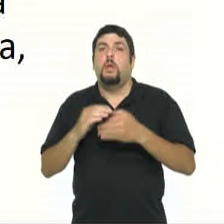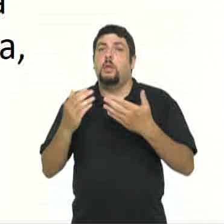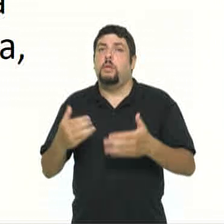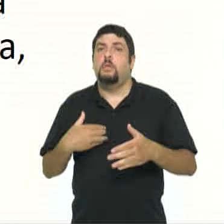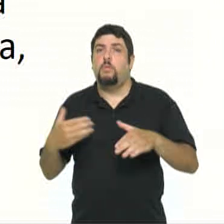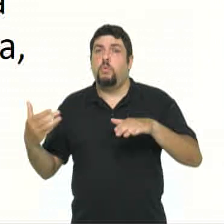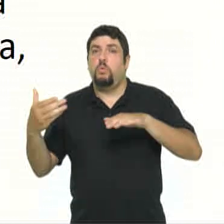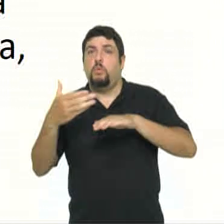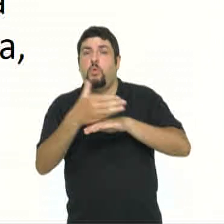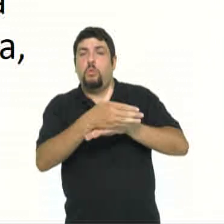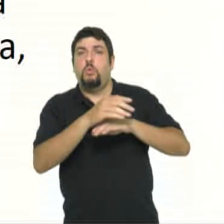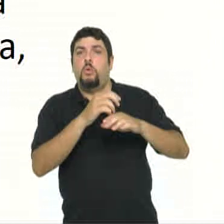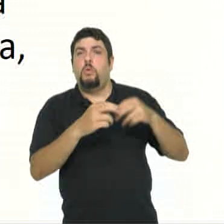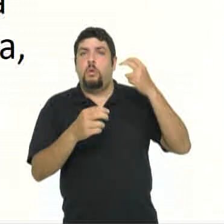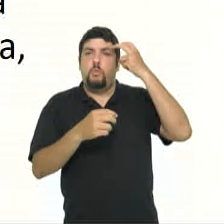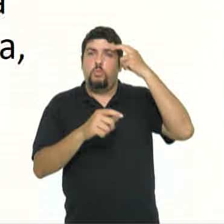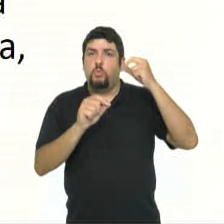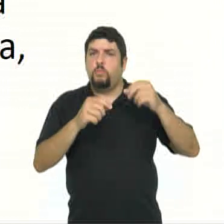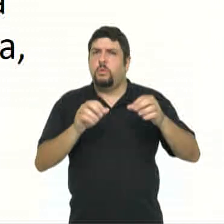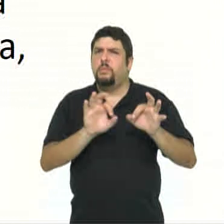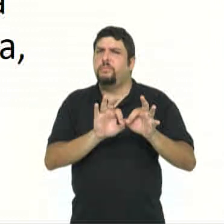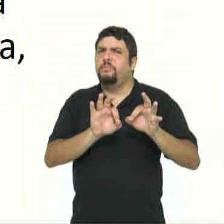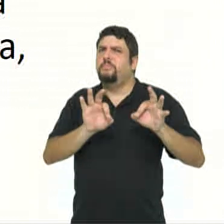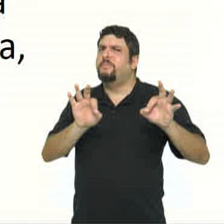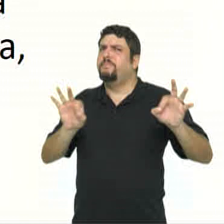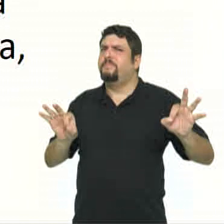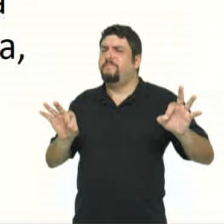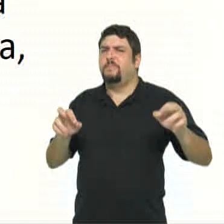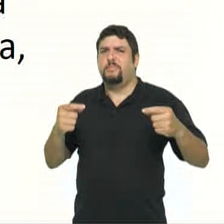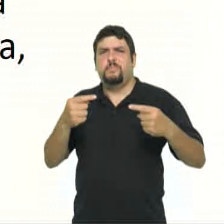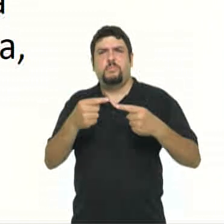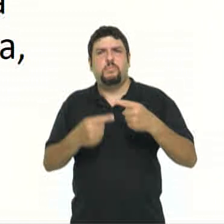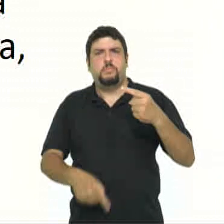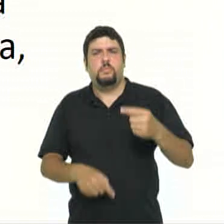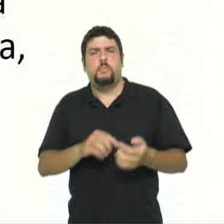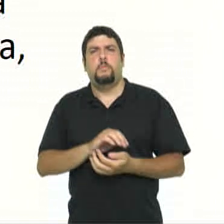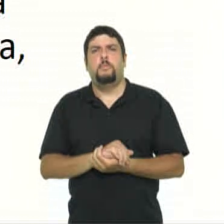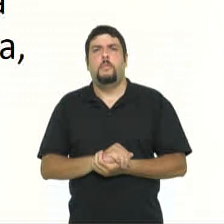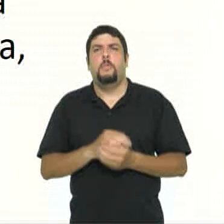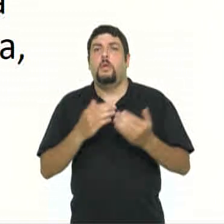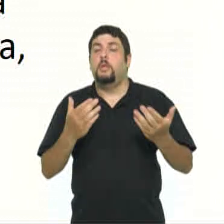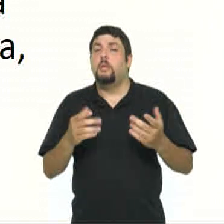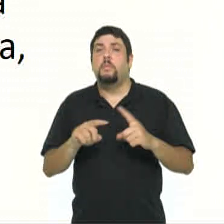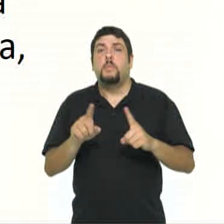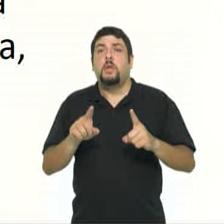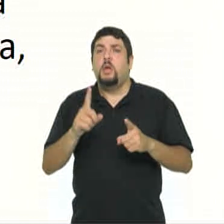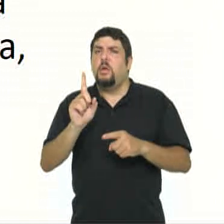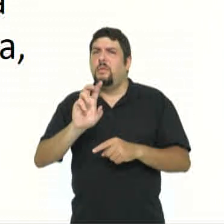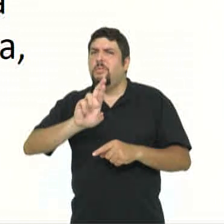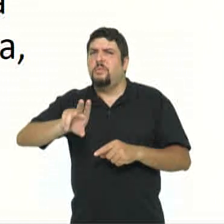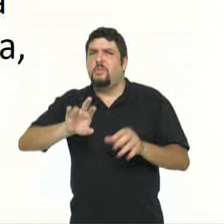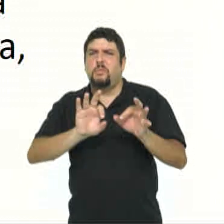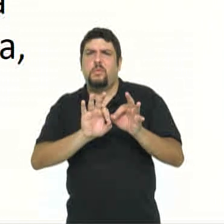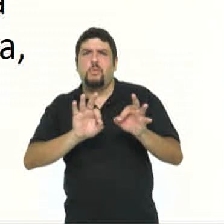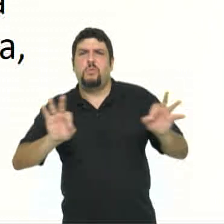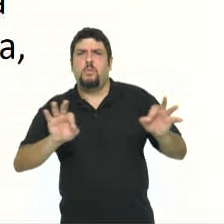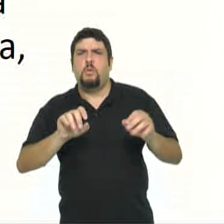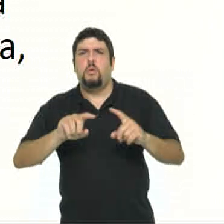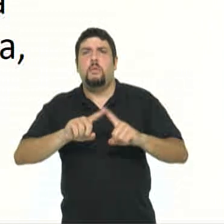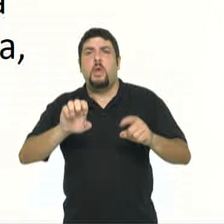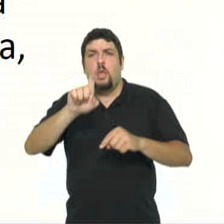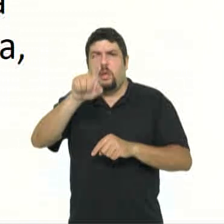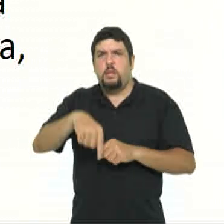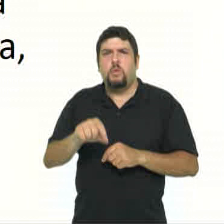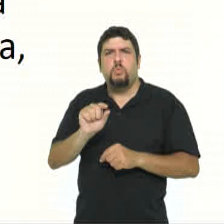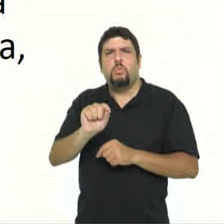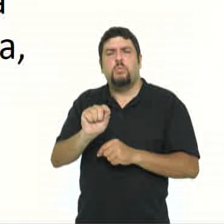perspectiva distante da sua realidade. Não necessariamente pela distância física, mas pela ideia